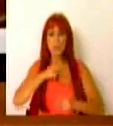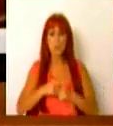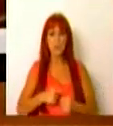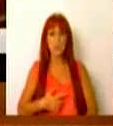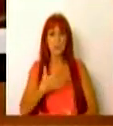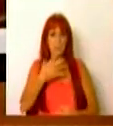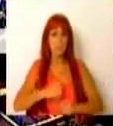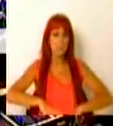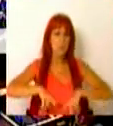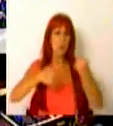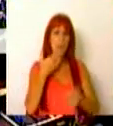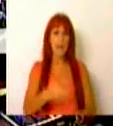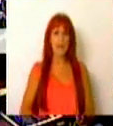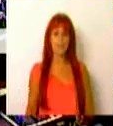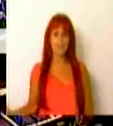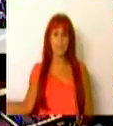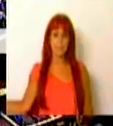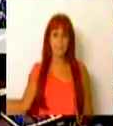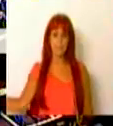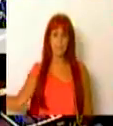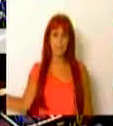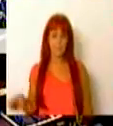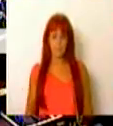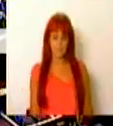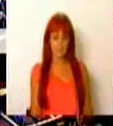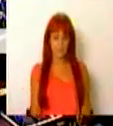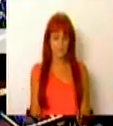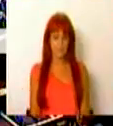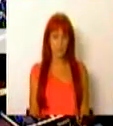progressista. Obrigado. Muito obrigado, Sr.